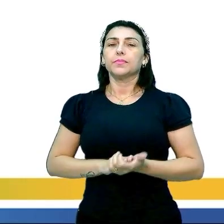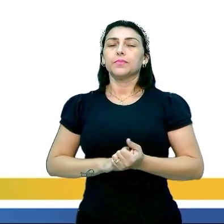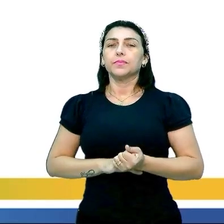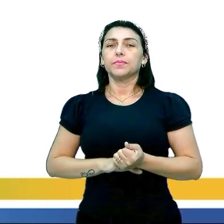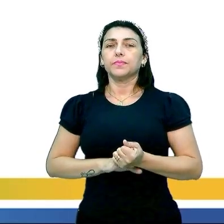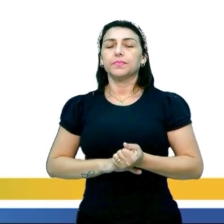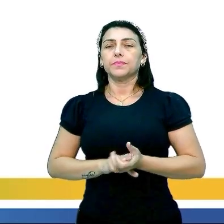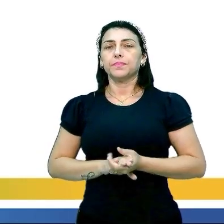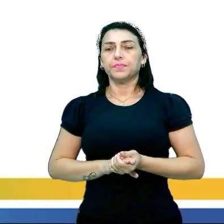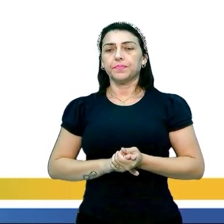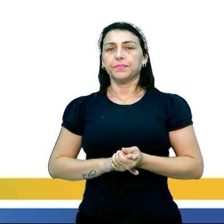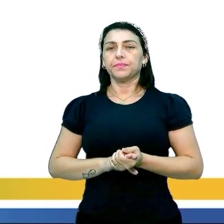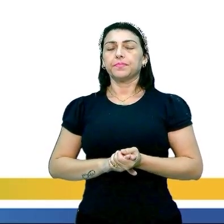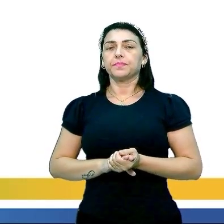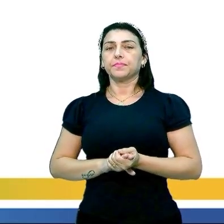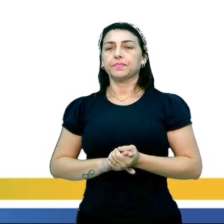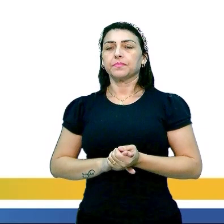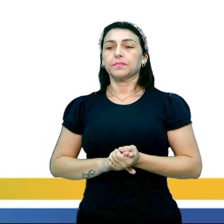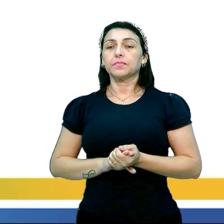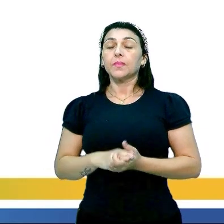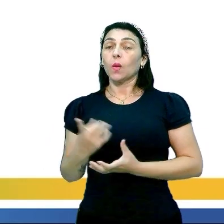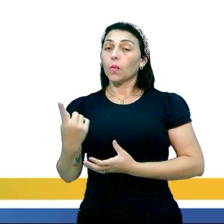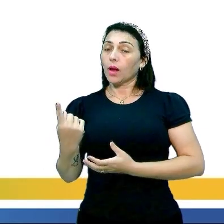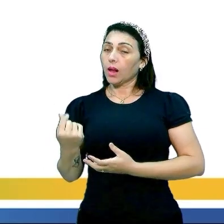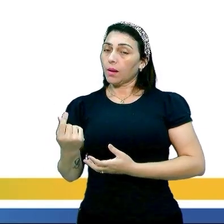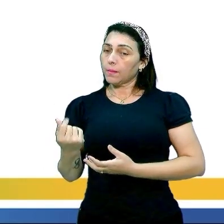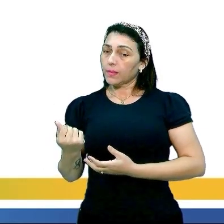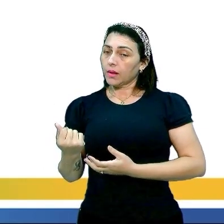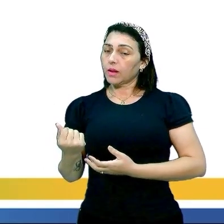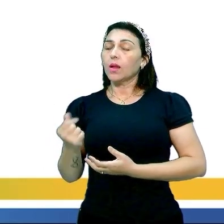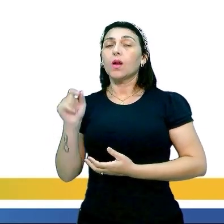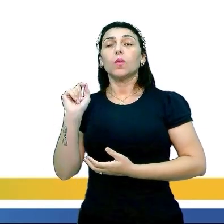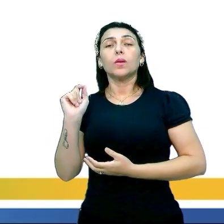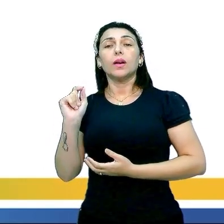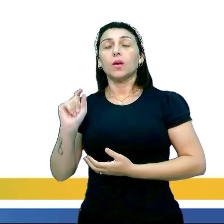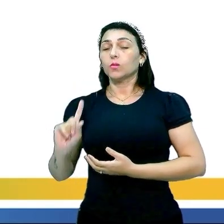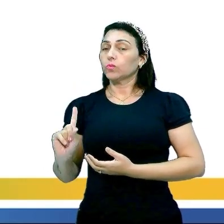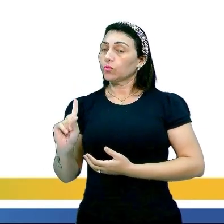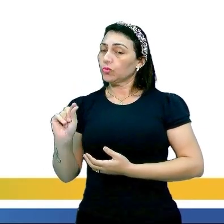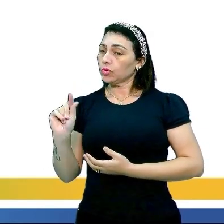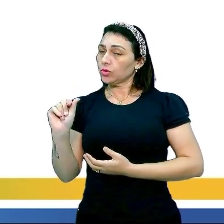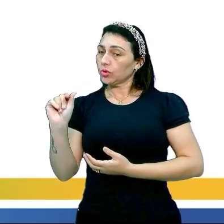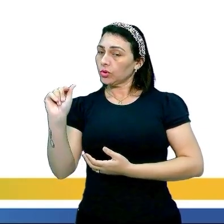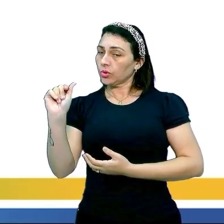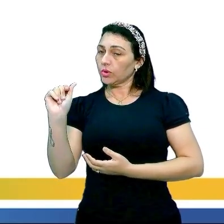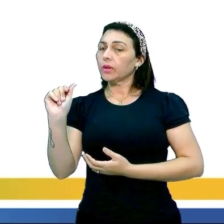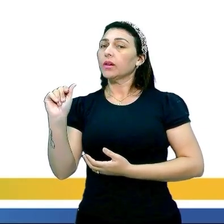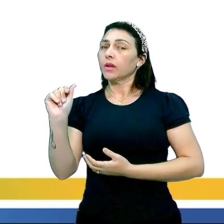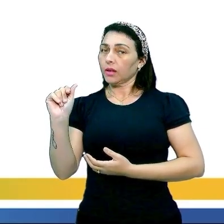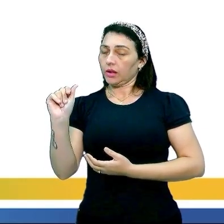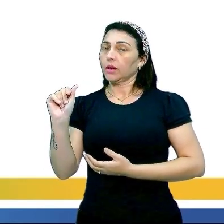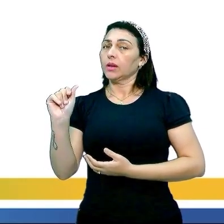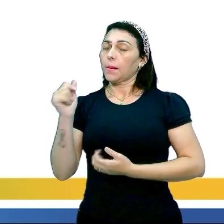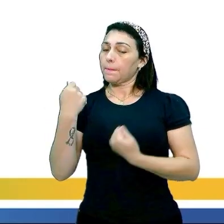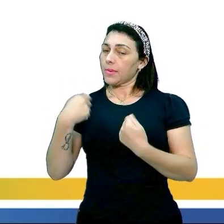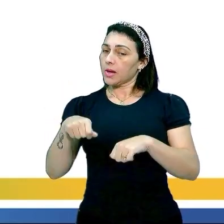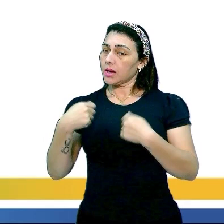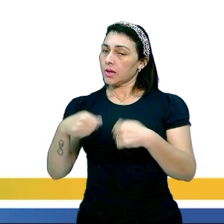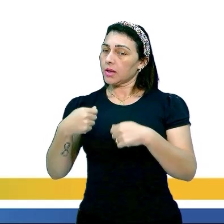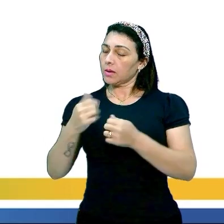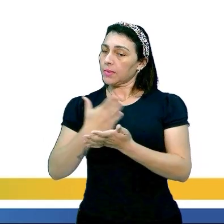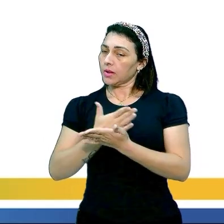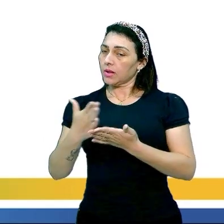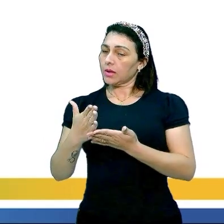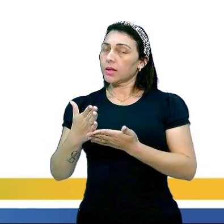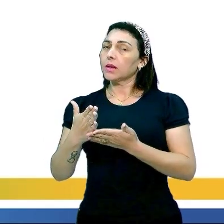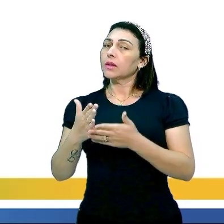eu, em forma de salário. E o capital é justamente aquele recurso que a gente precisa para